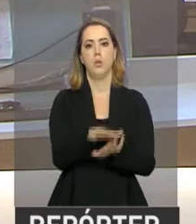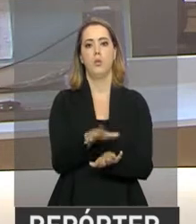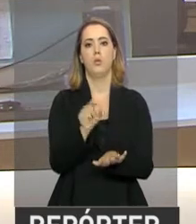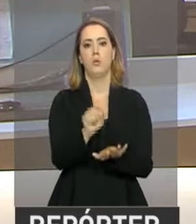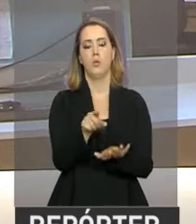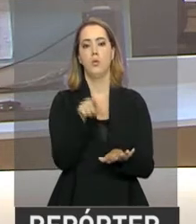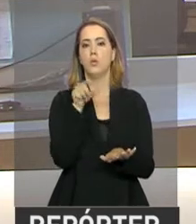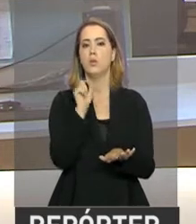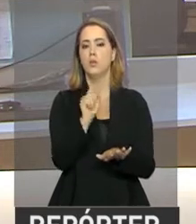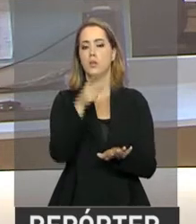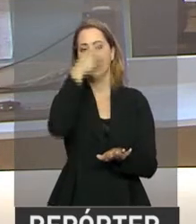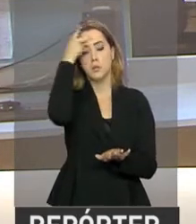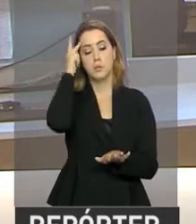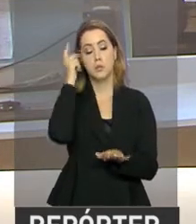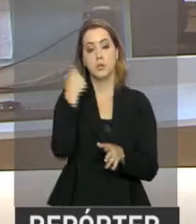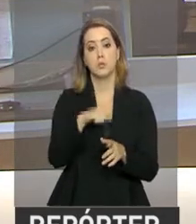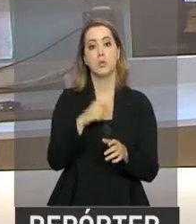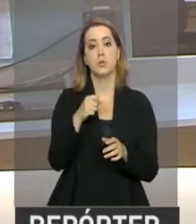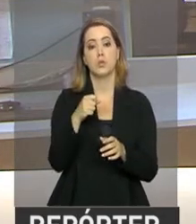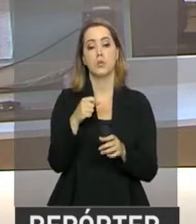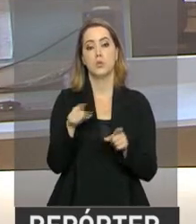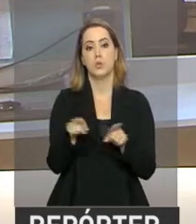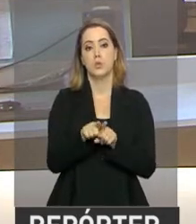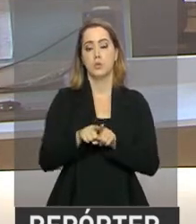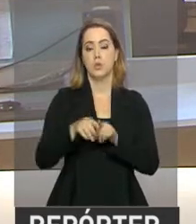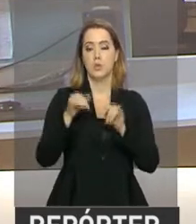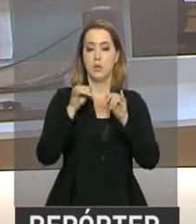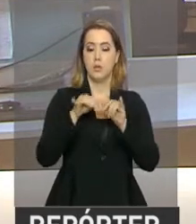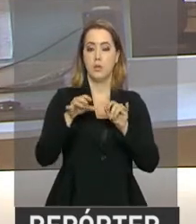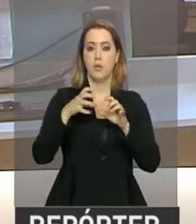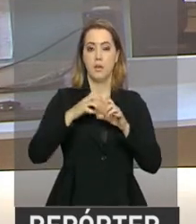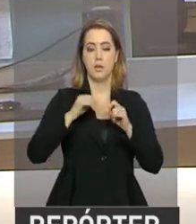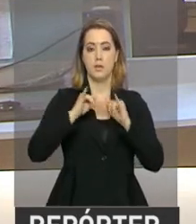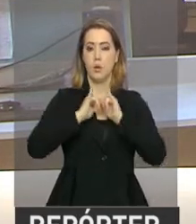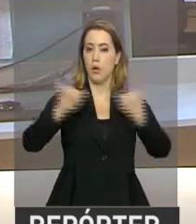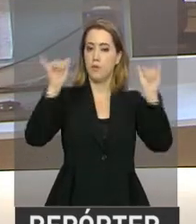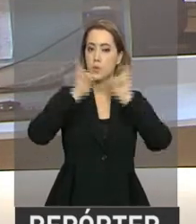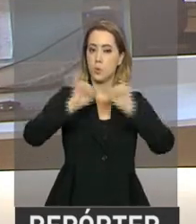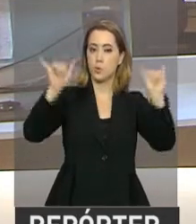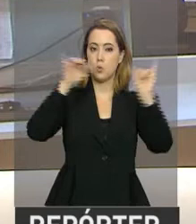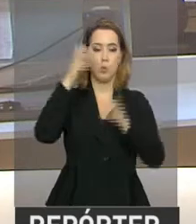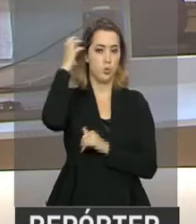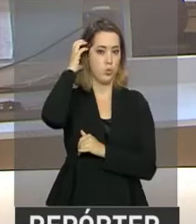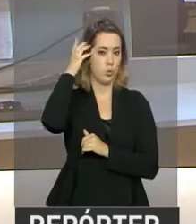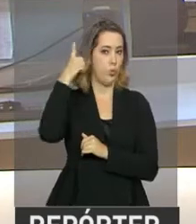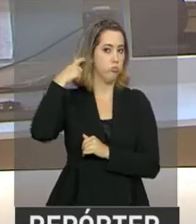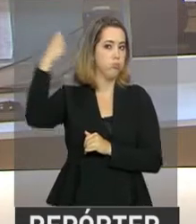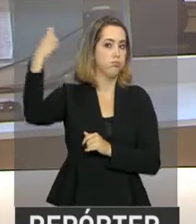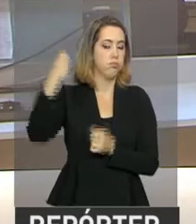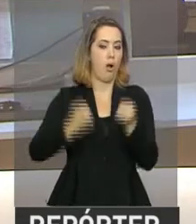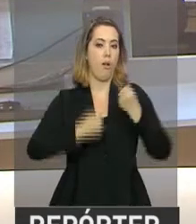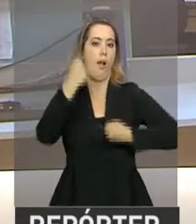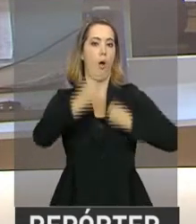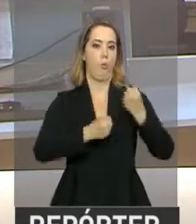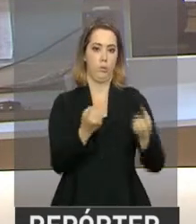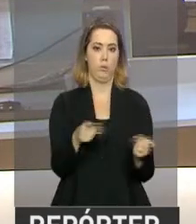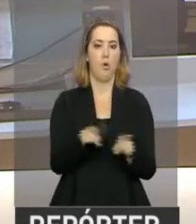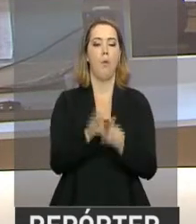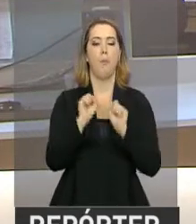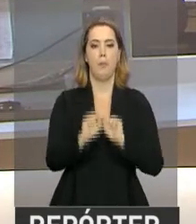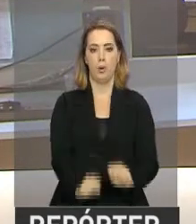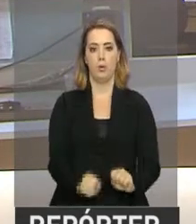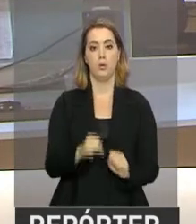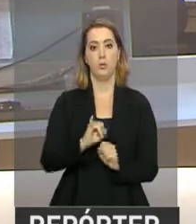os prestadores de serviço combo com publicidade divulgação entretenimento e comunicação desde que estejam autorizados